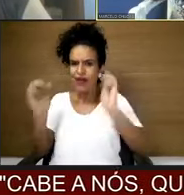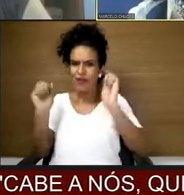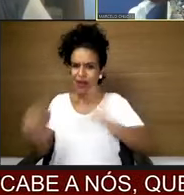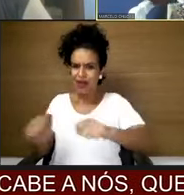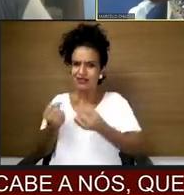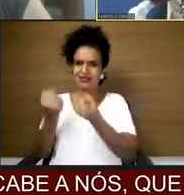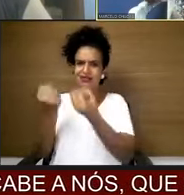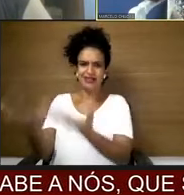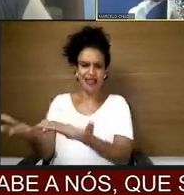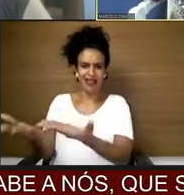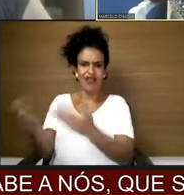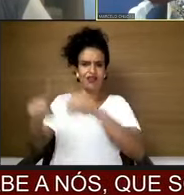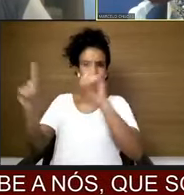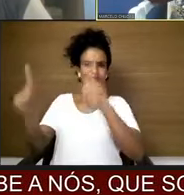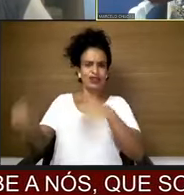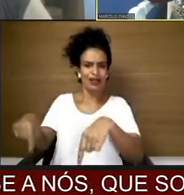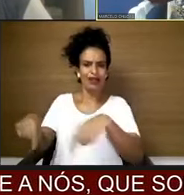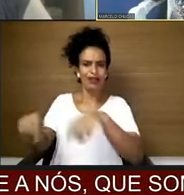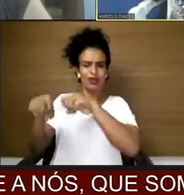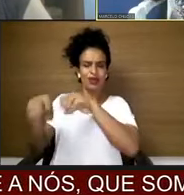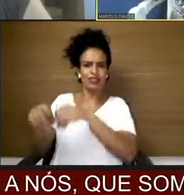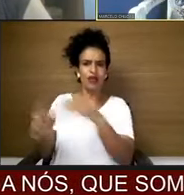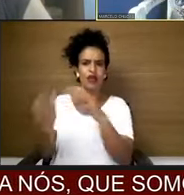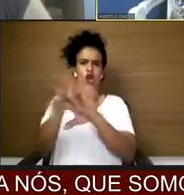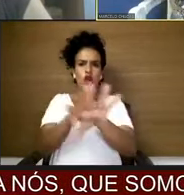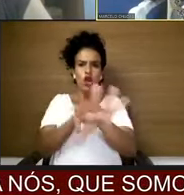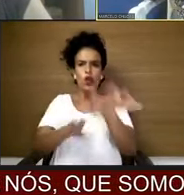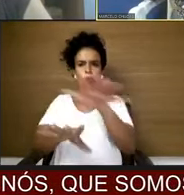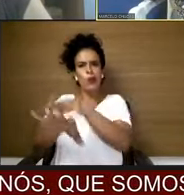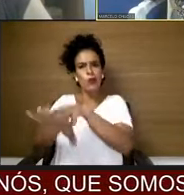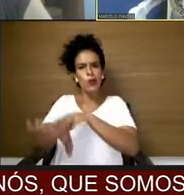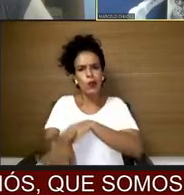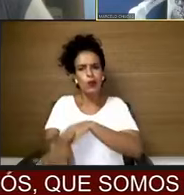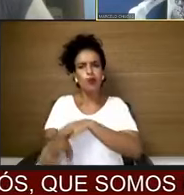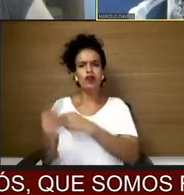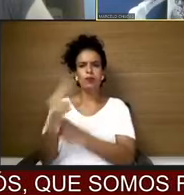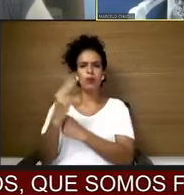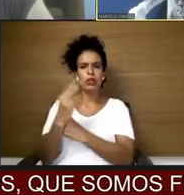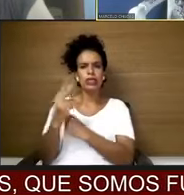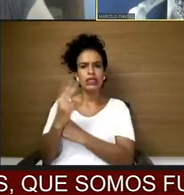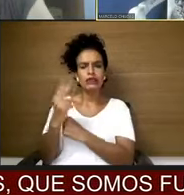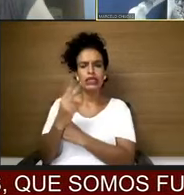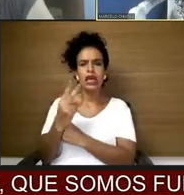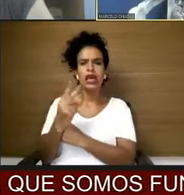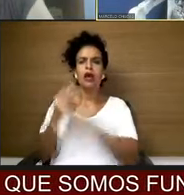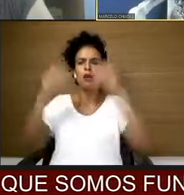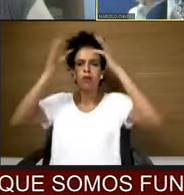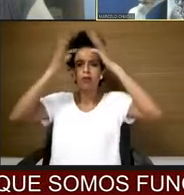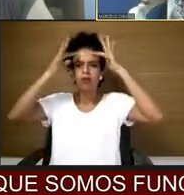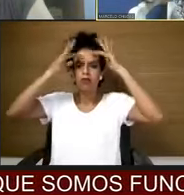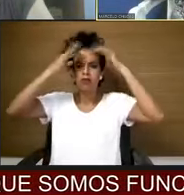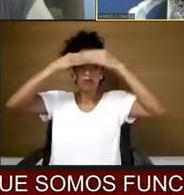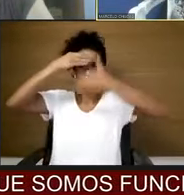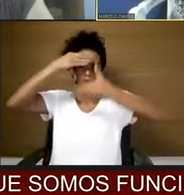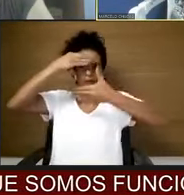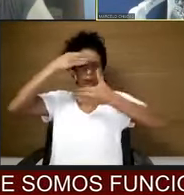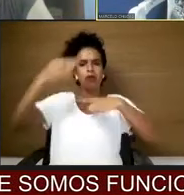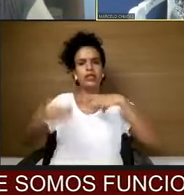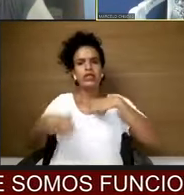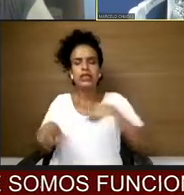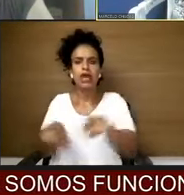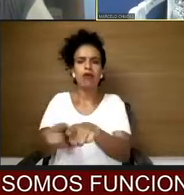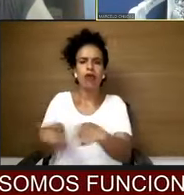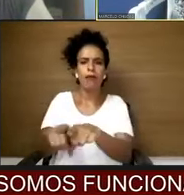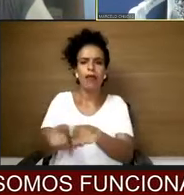educação máscara, luva, protetor de face, que muita gente não usa, mas em muitos lugares tem sido necessário porque a